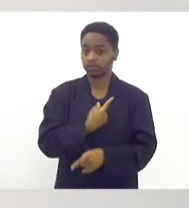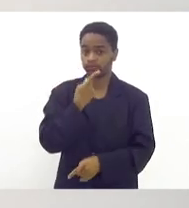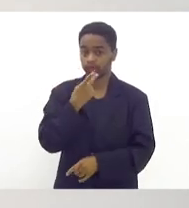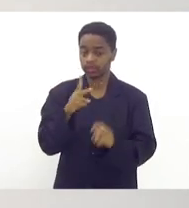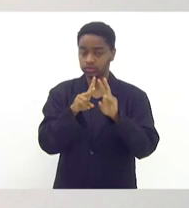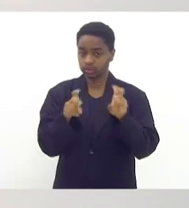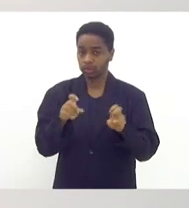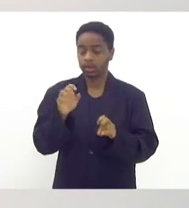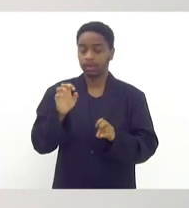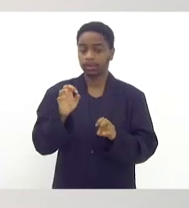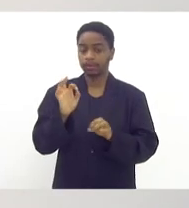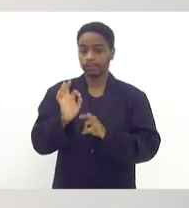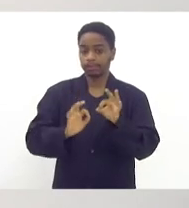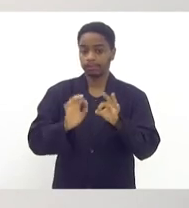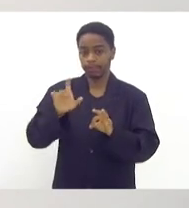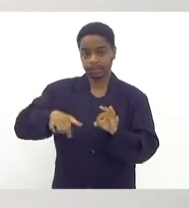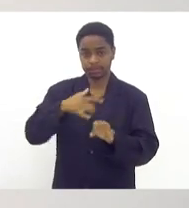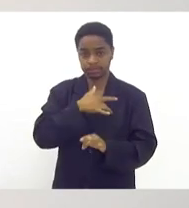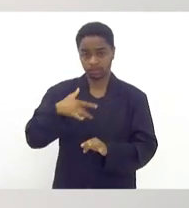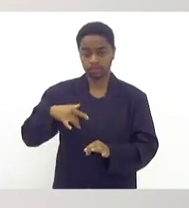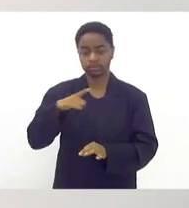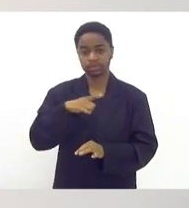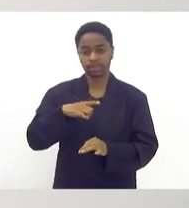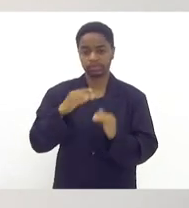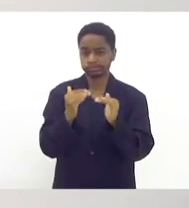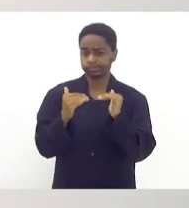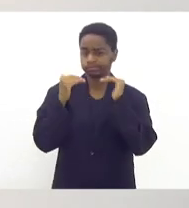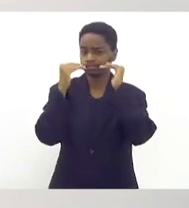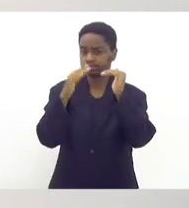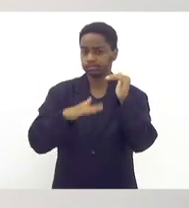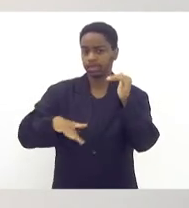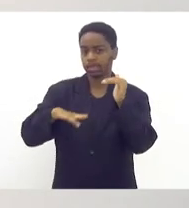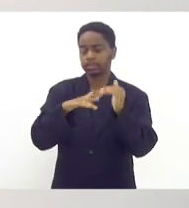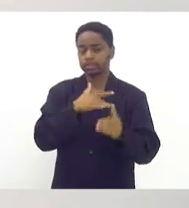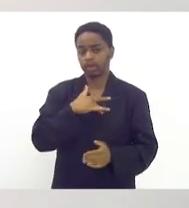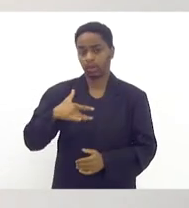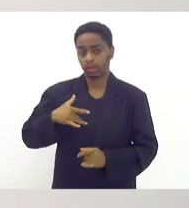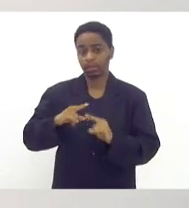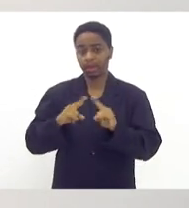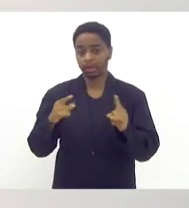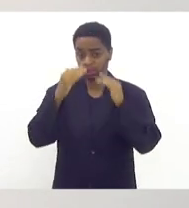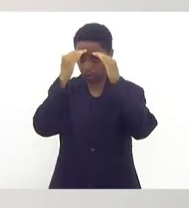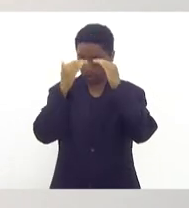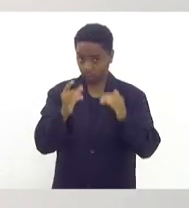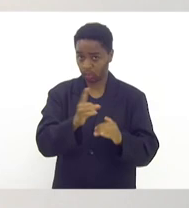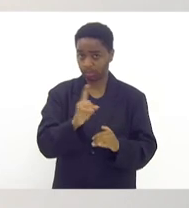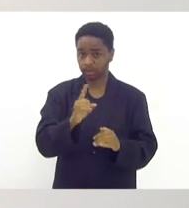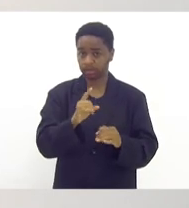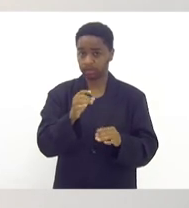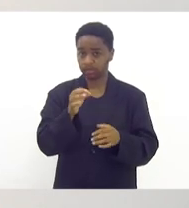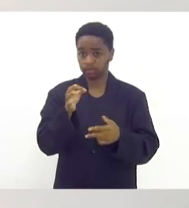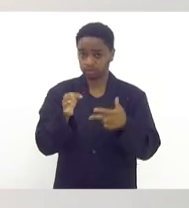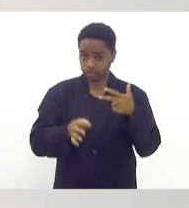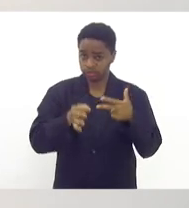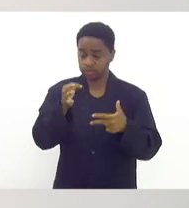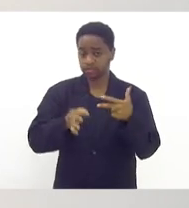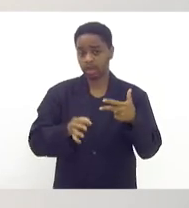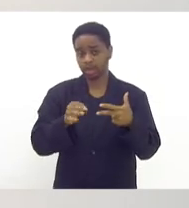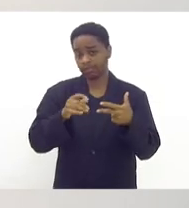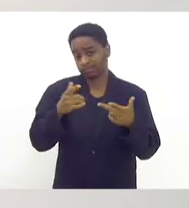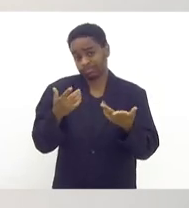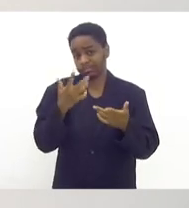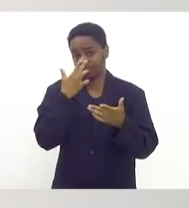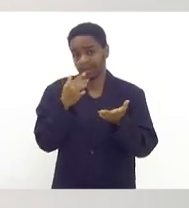tem os maiores escritórios jurídicos do Brasil porém desrespeitar é o próprio judiciário secou vente com isso